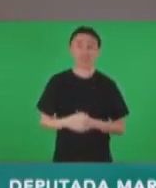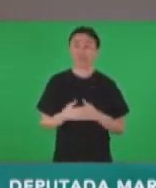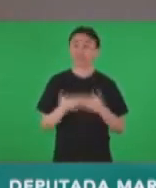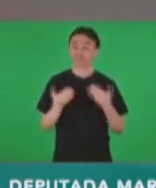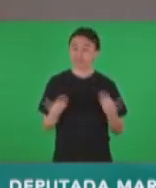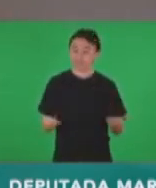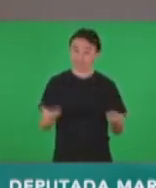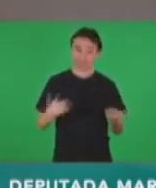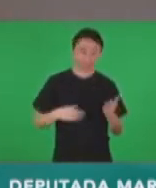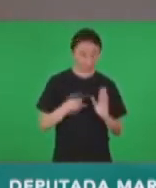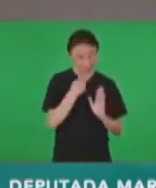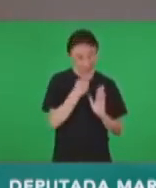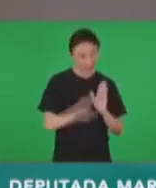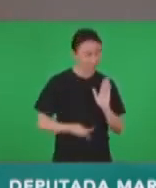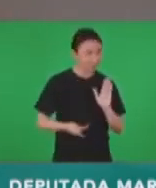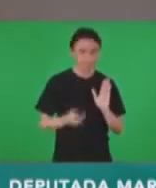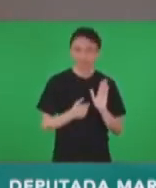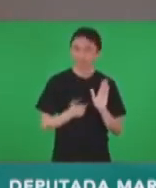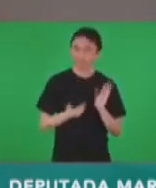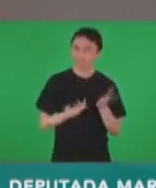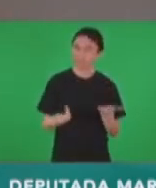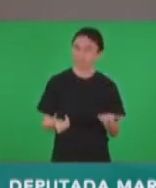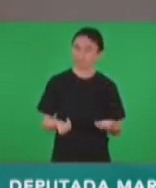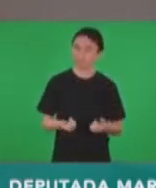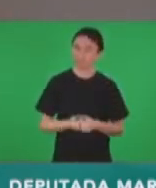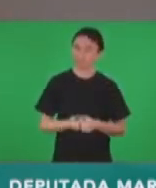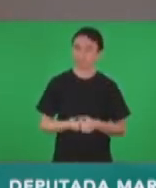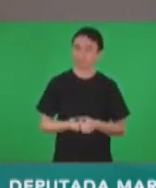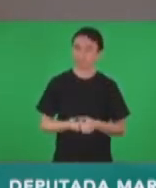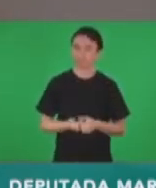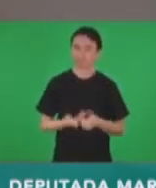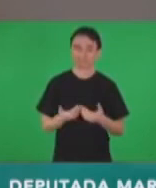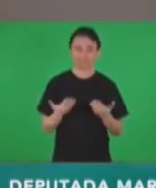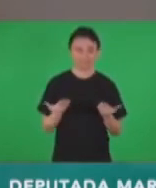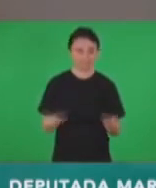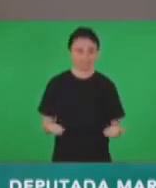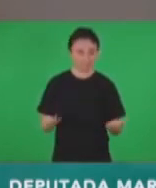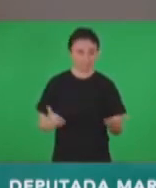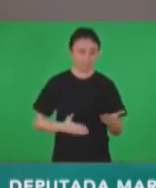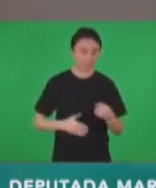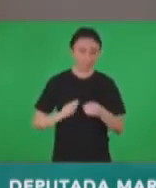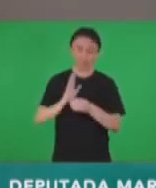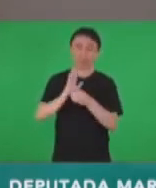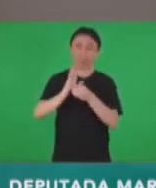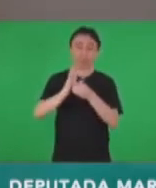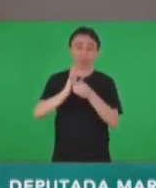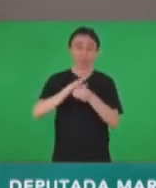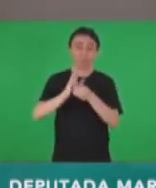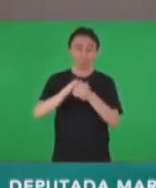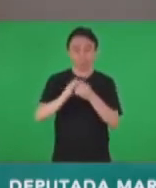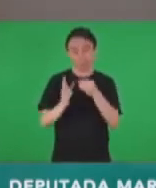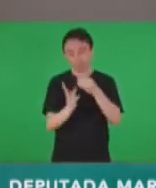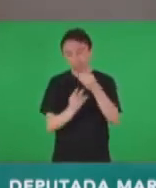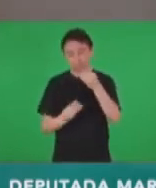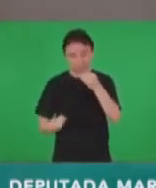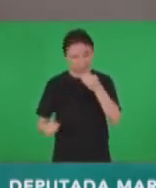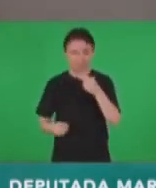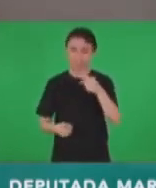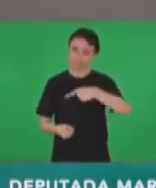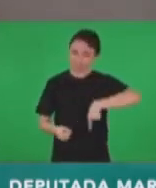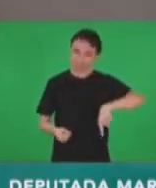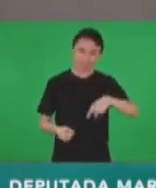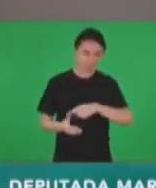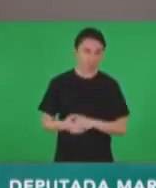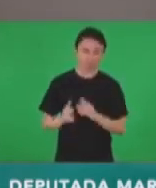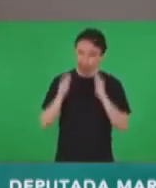Saneamento básico é, com certeza, uma das nossas prioridades absolutas. Saneamento básico e o novo marco legal do saneamento básico